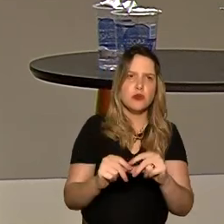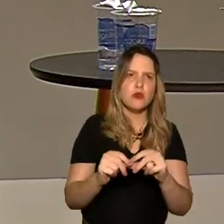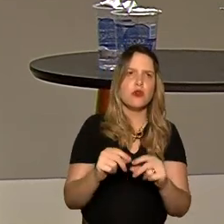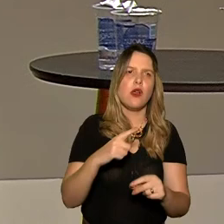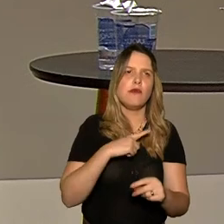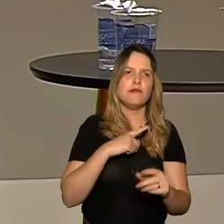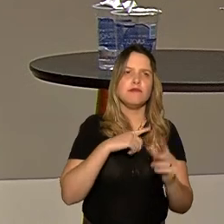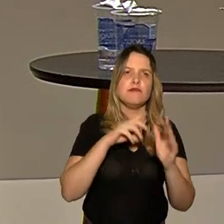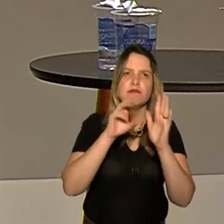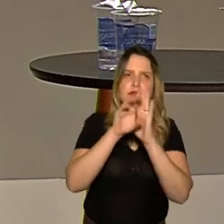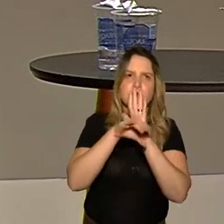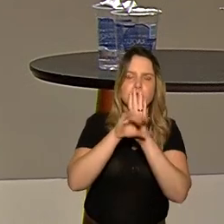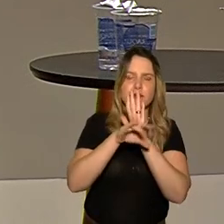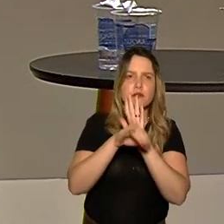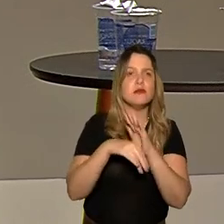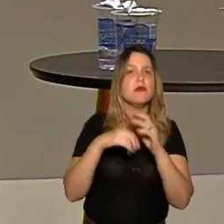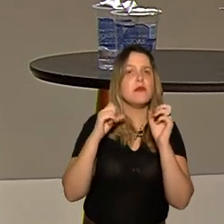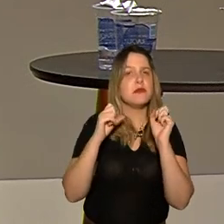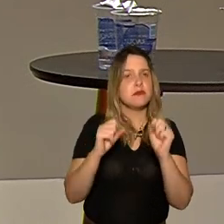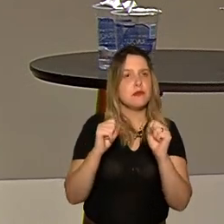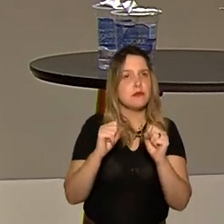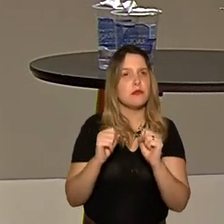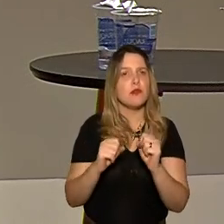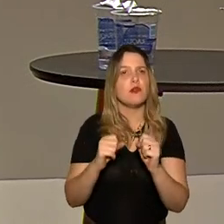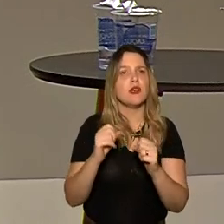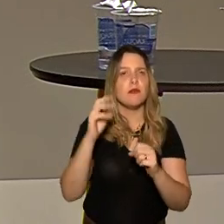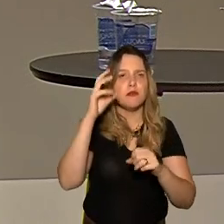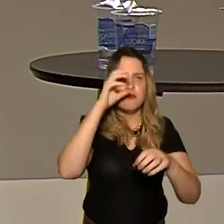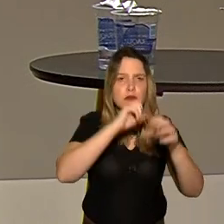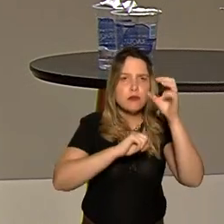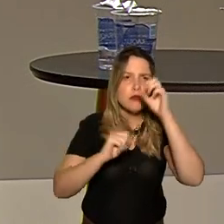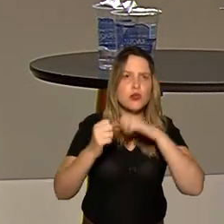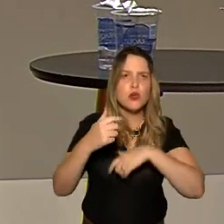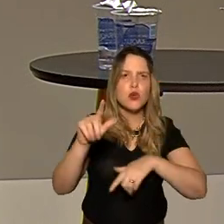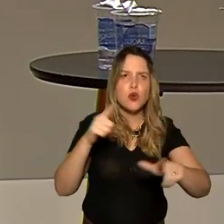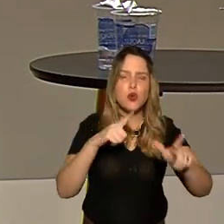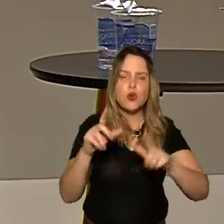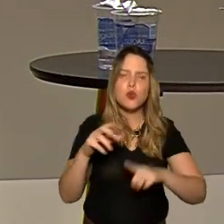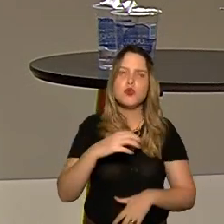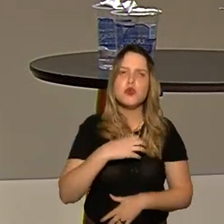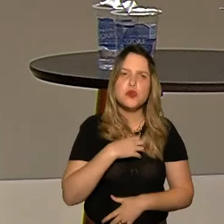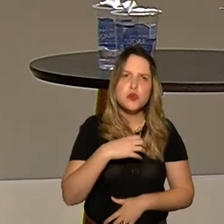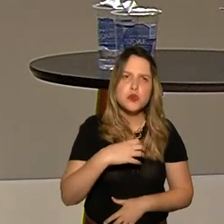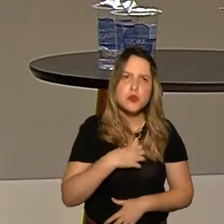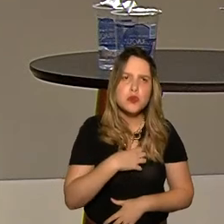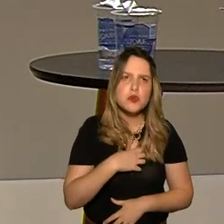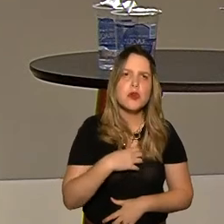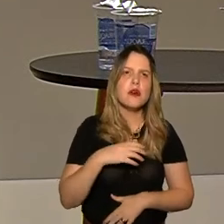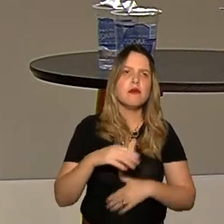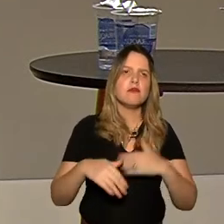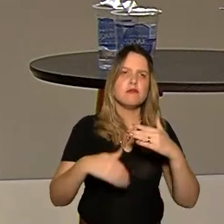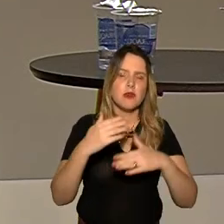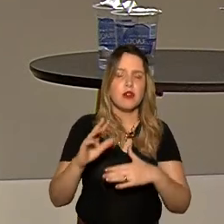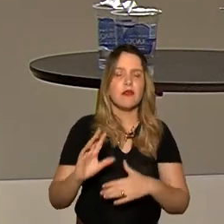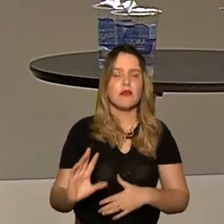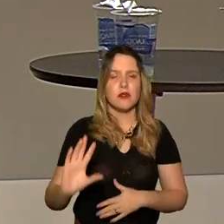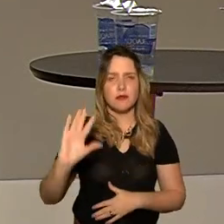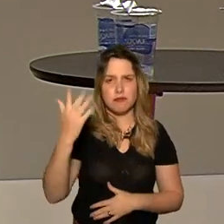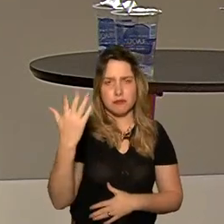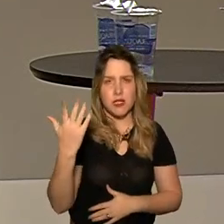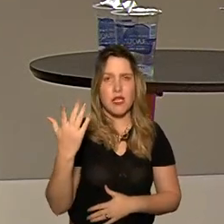ter consequência que elas possam ser bem Preparadas possam acontecer de maneira adequada mas possam ganhar consequência